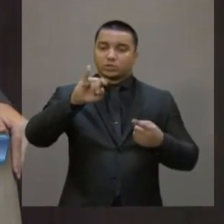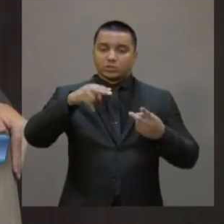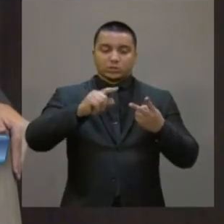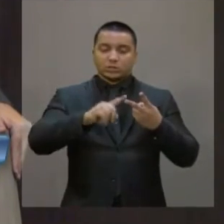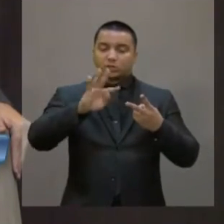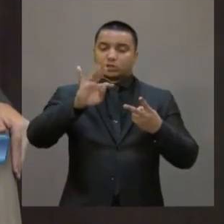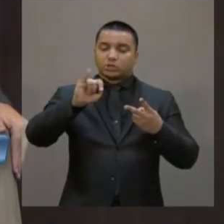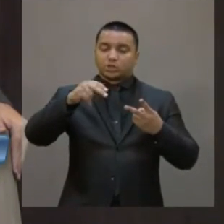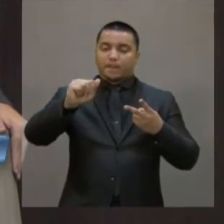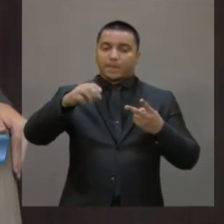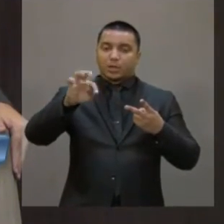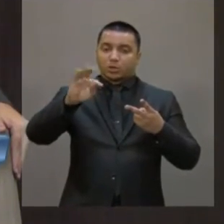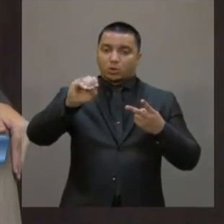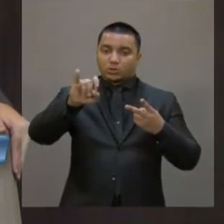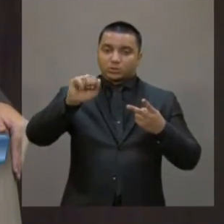tiametoxam e a